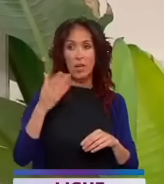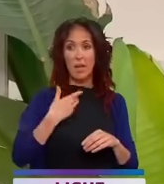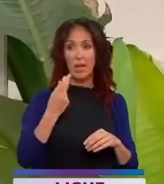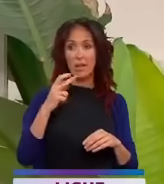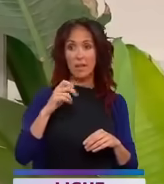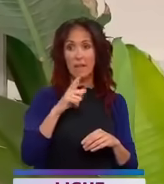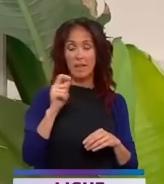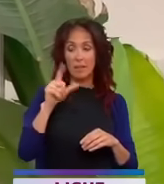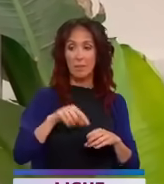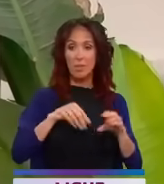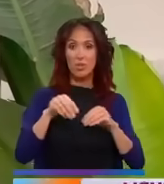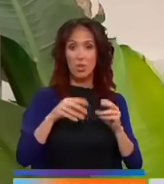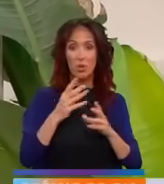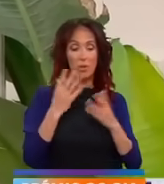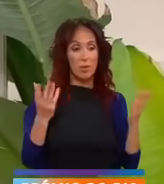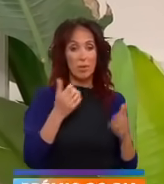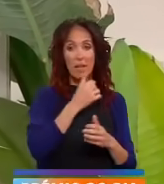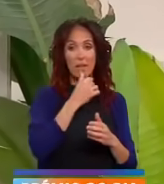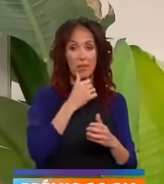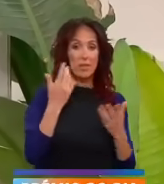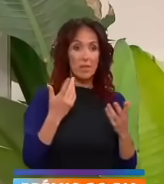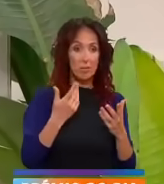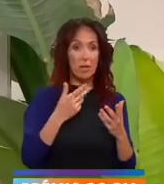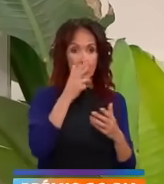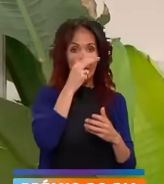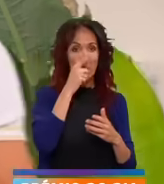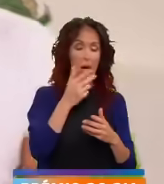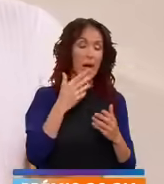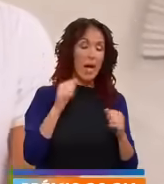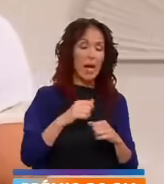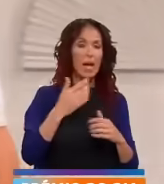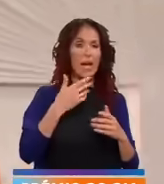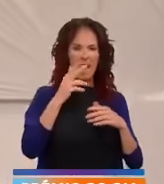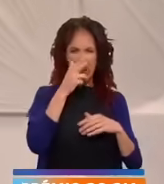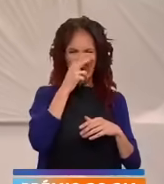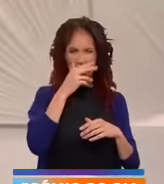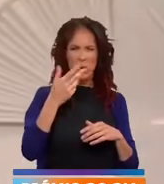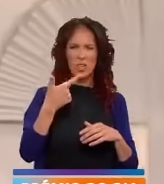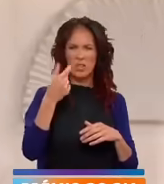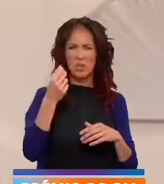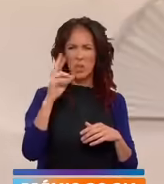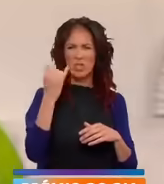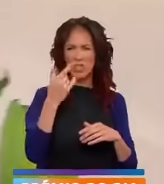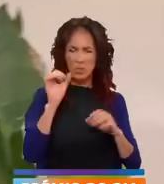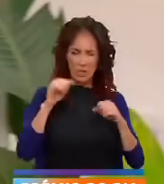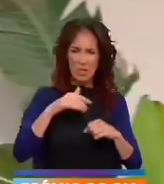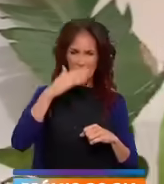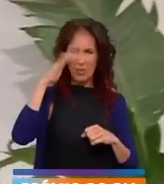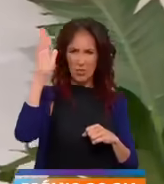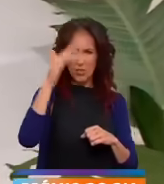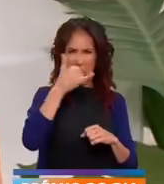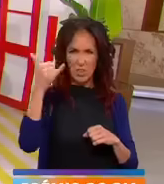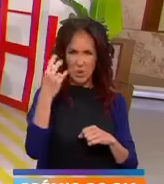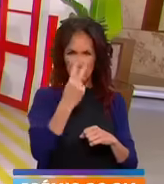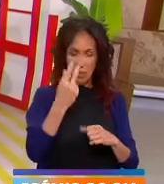também a jogar. Pronto, é a vítima da relação tóxica que tem. É uma relação tóxica. Tem 22 anos, são os dois. Mas pronto, mas ela esteve aqui sentada à